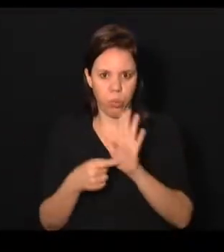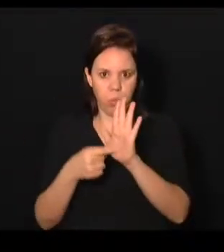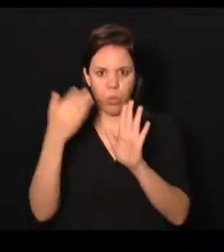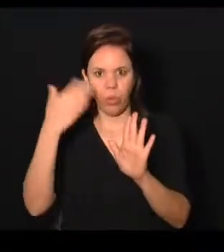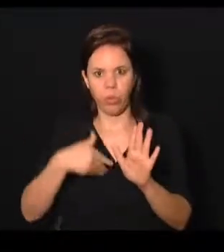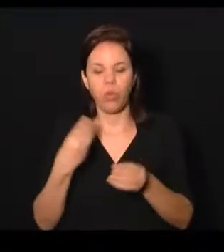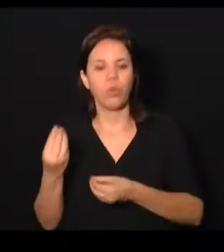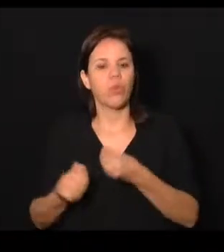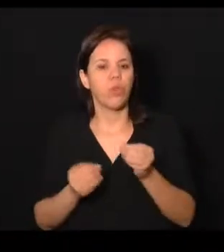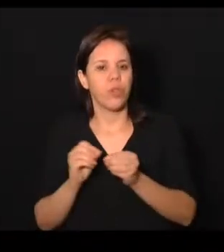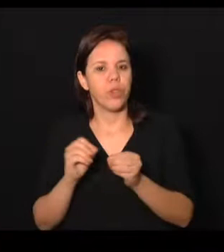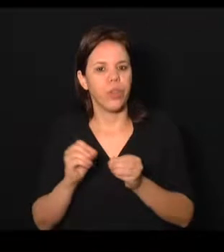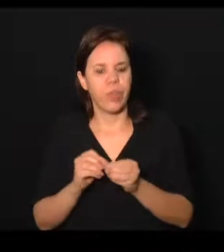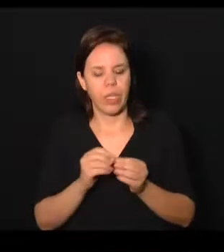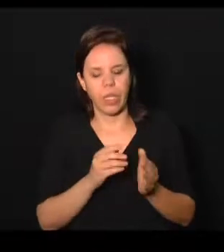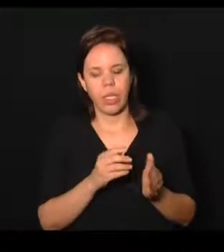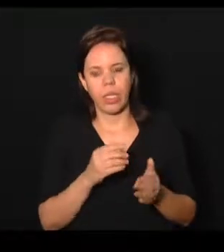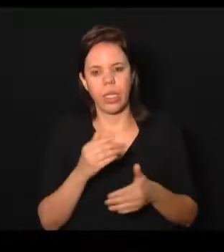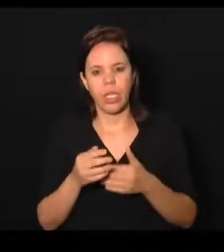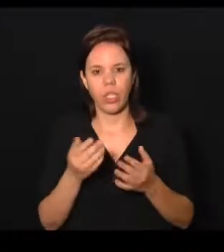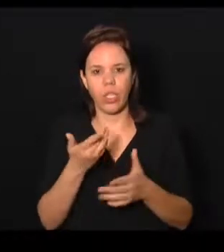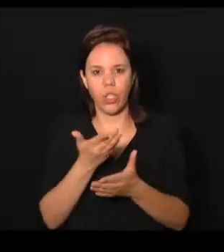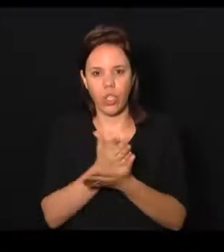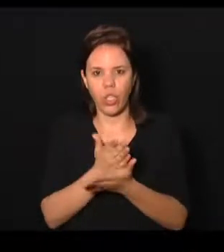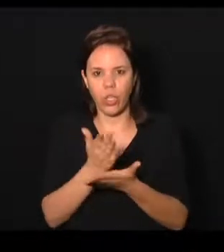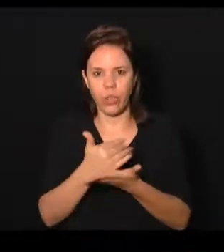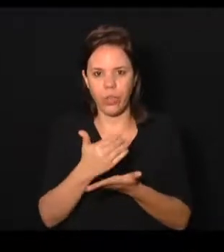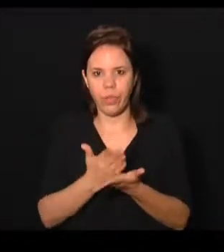como que a gente faz esse fracionamento de sangue, né?